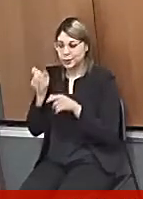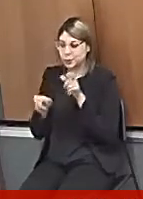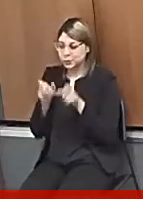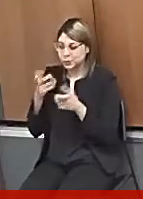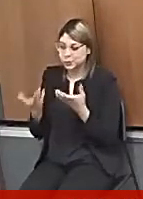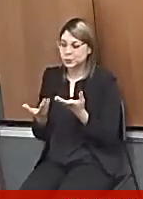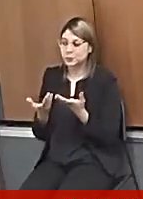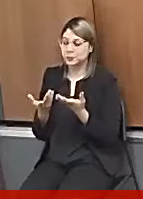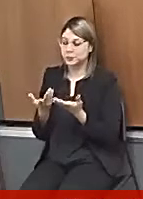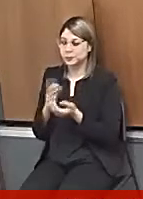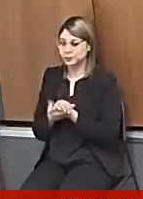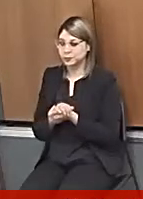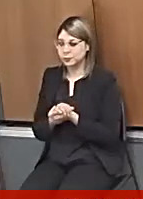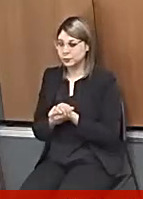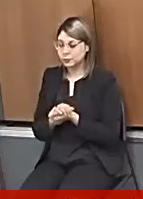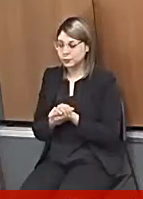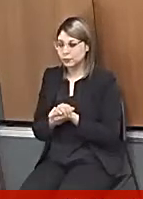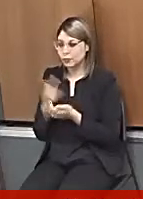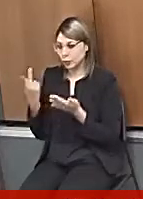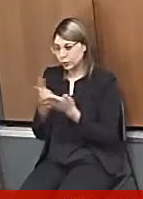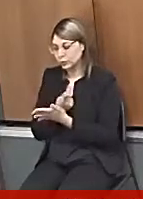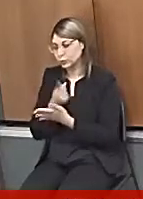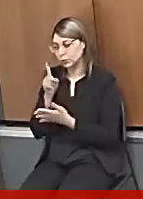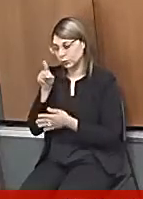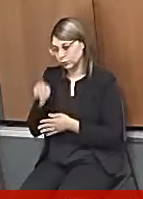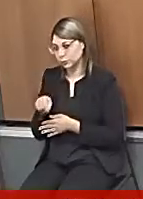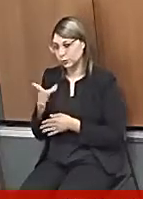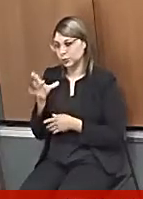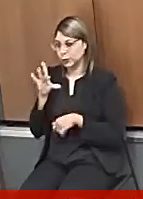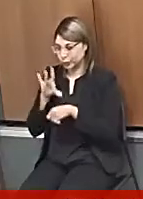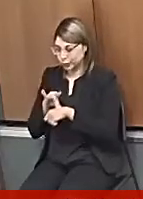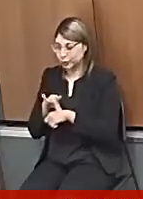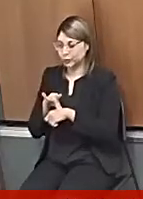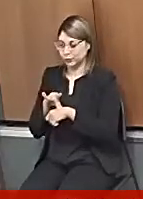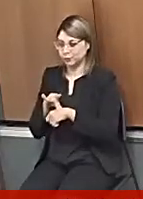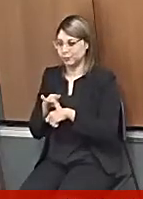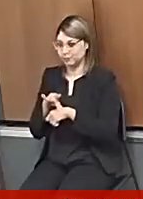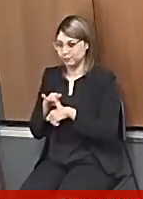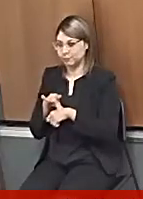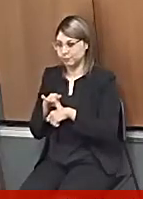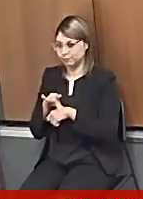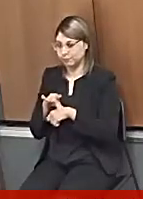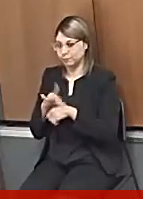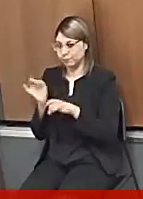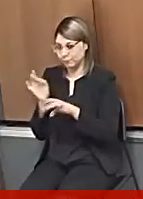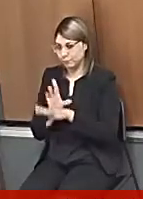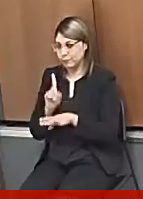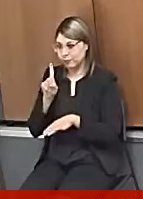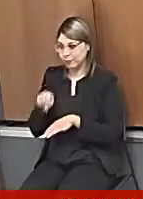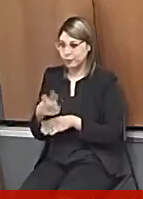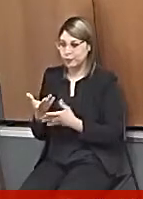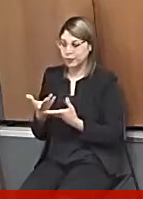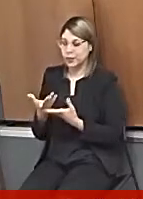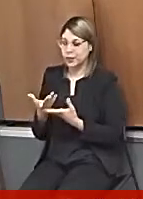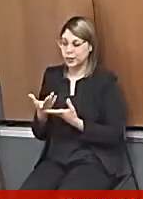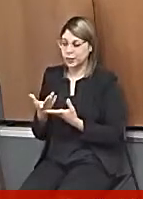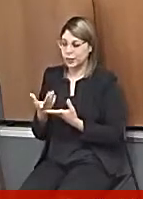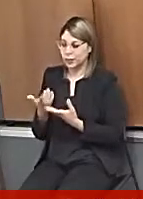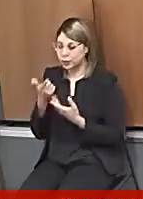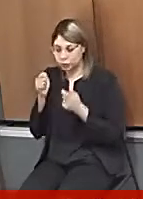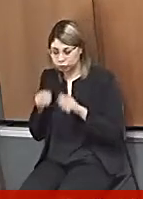que é e se encontram na situação de adoecidos nem pós declaração de inconstitucionalidade